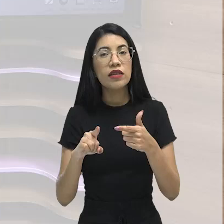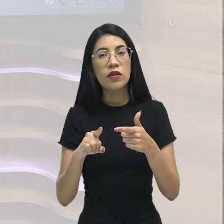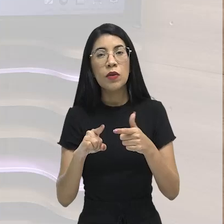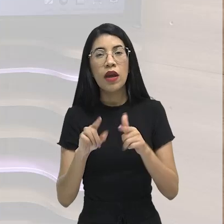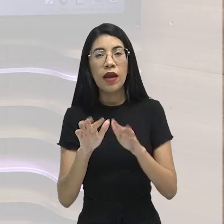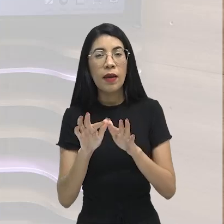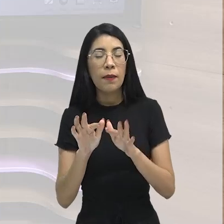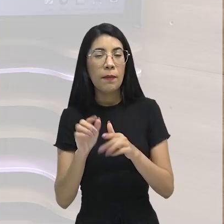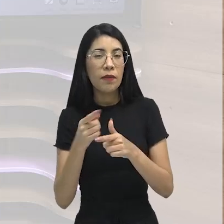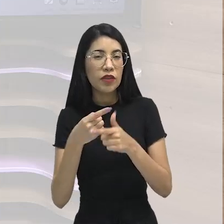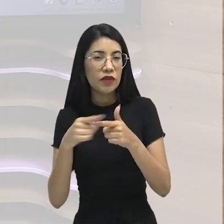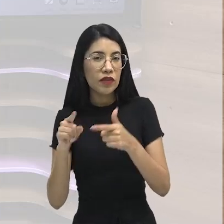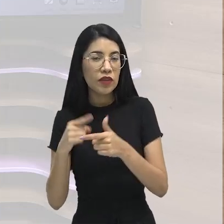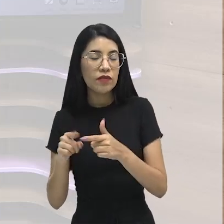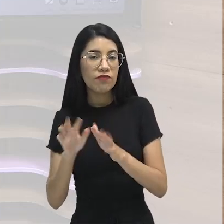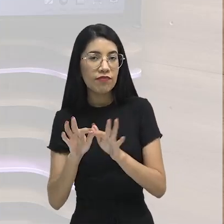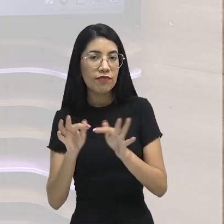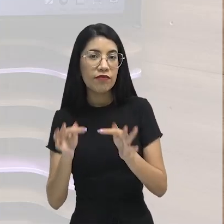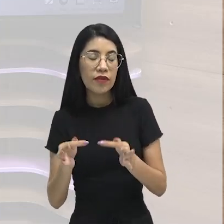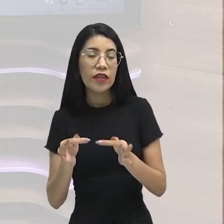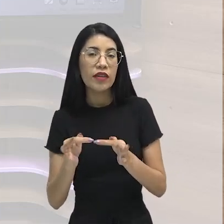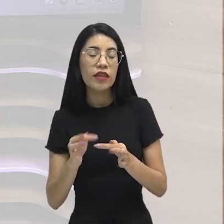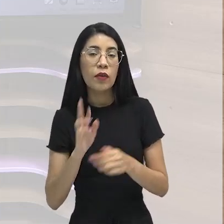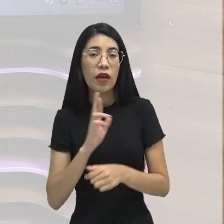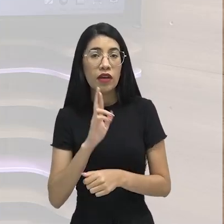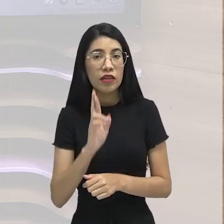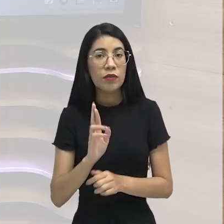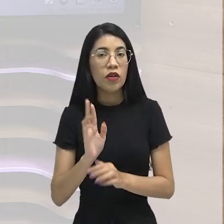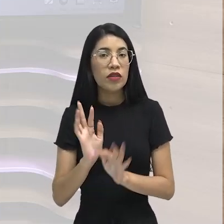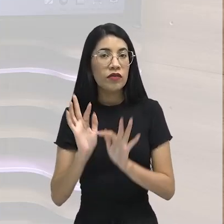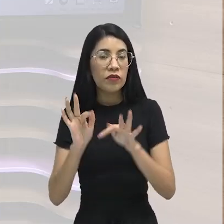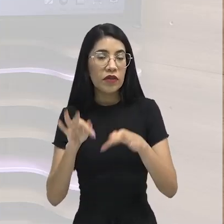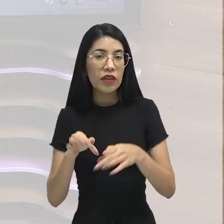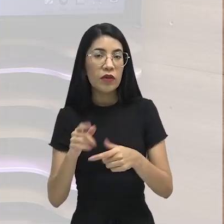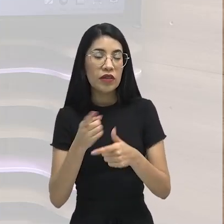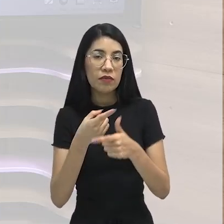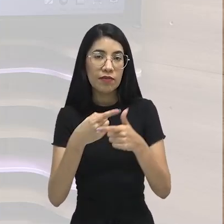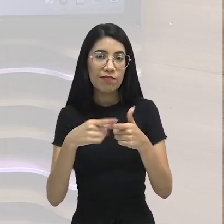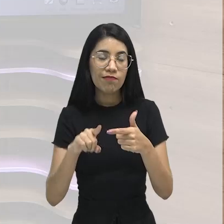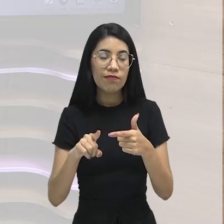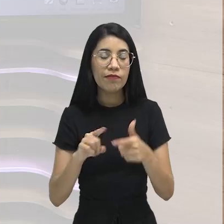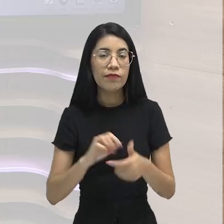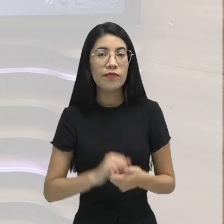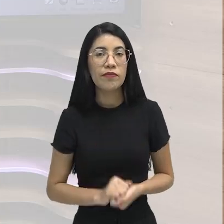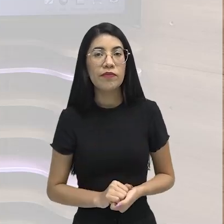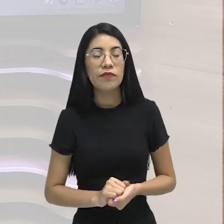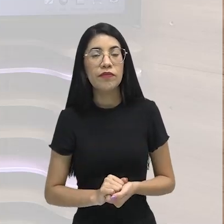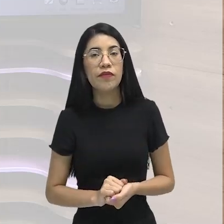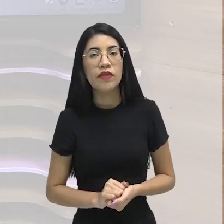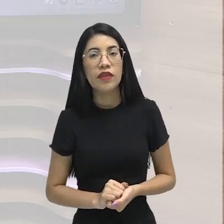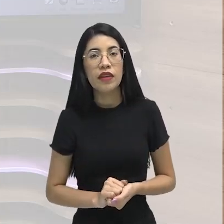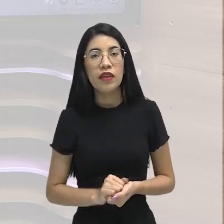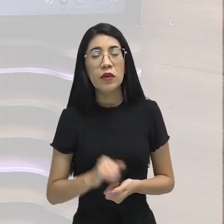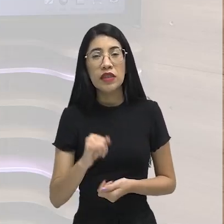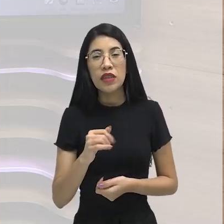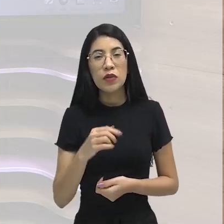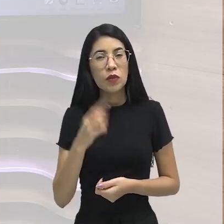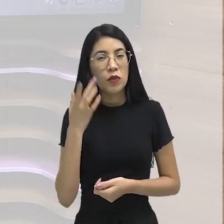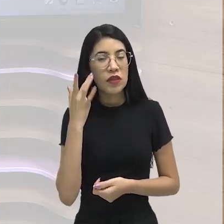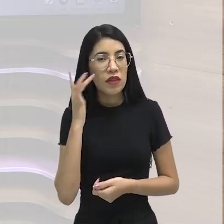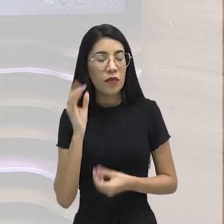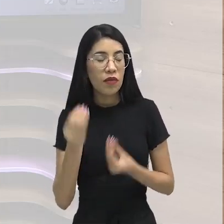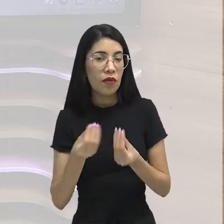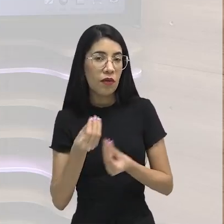mais simplificada possível, ou seja, frações irredutíveis. E aí, de repente, você não tem esse hábito de